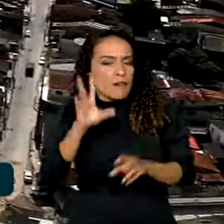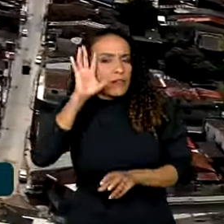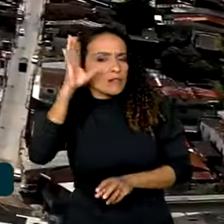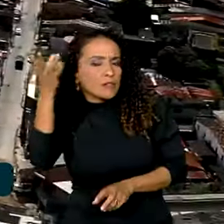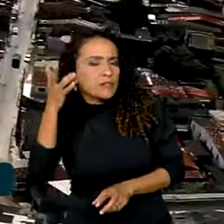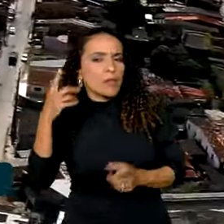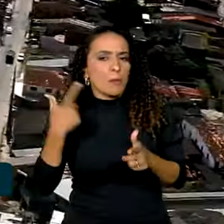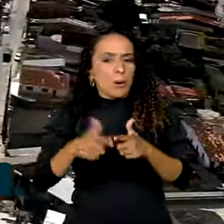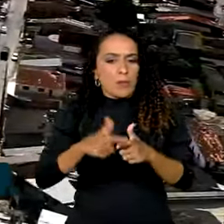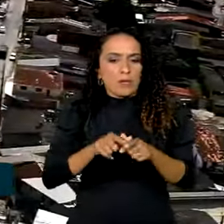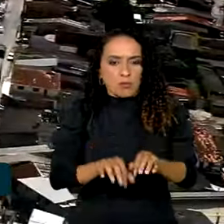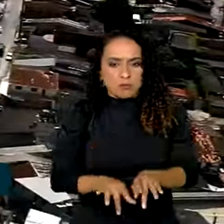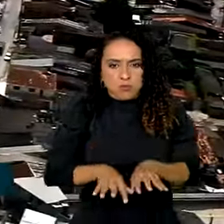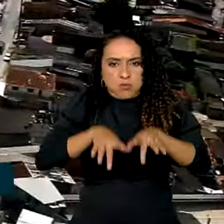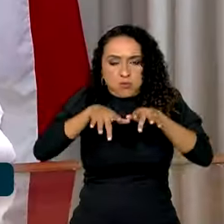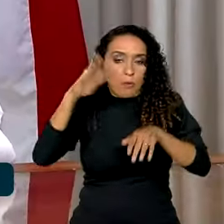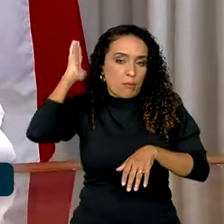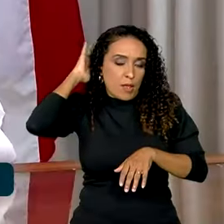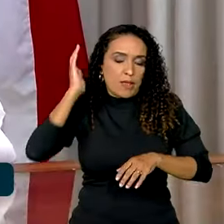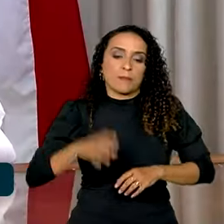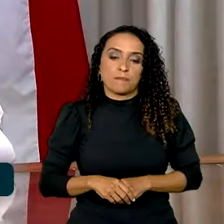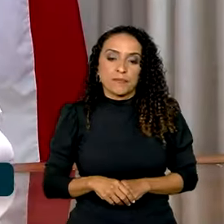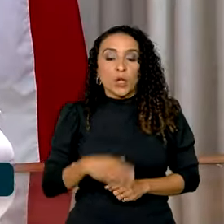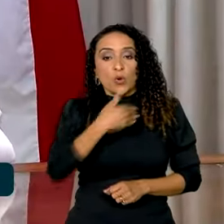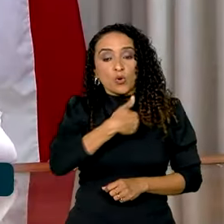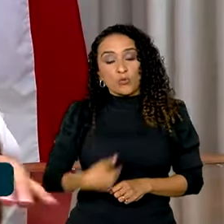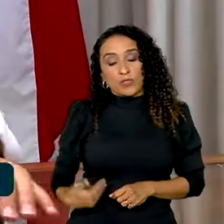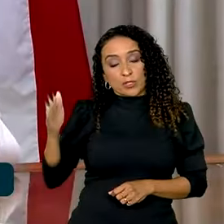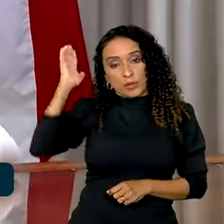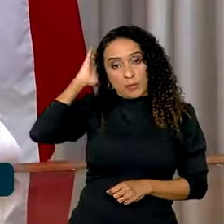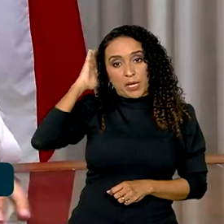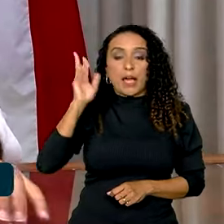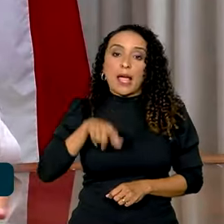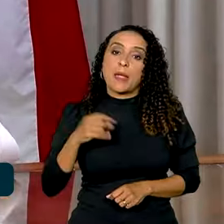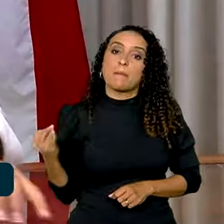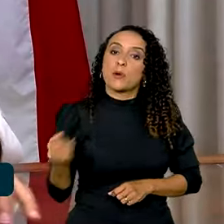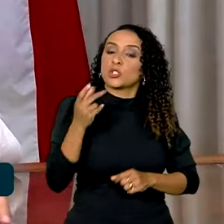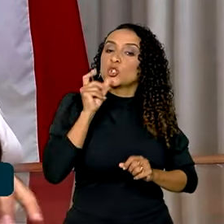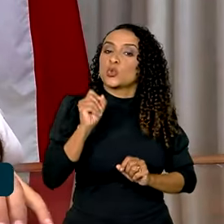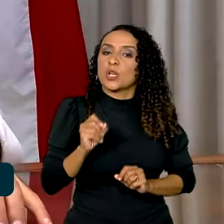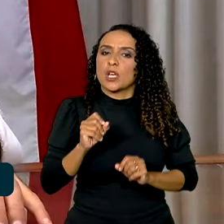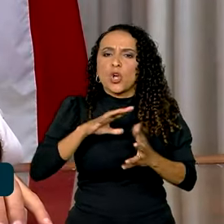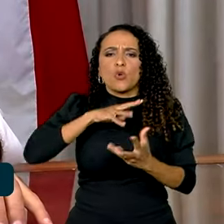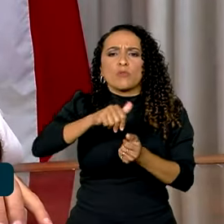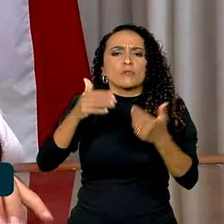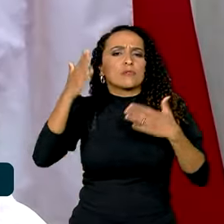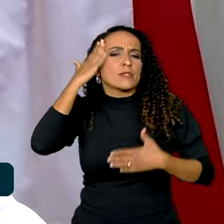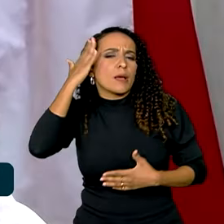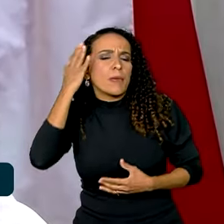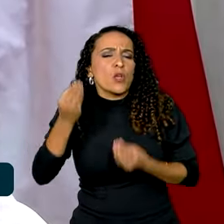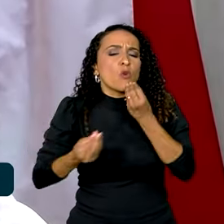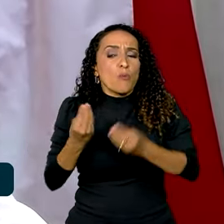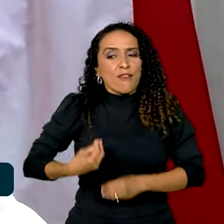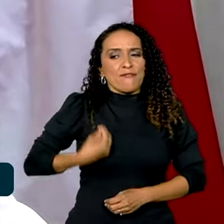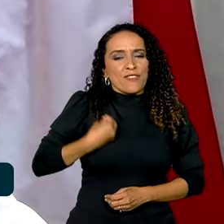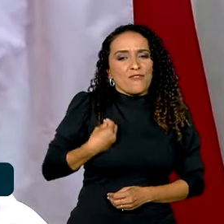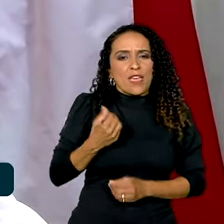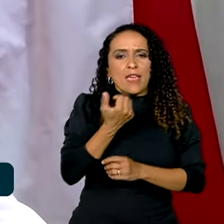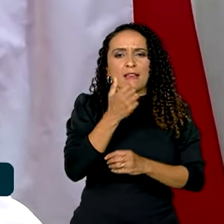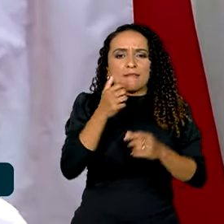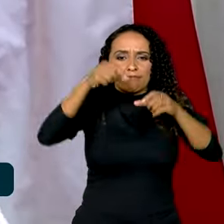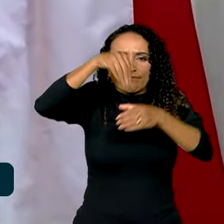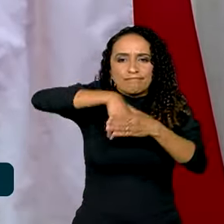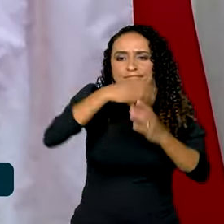problemas de alagamento em Belém. Para o governador do Pará, é importante também que o mundo saiba como é viver na maior